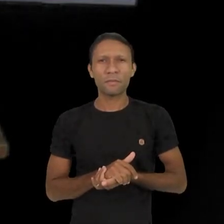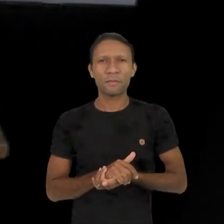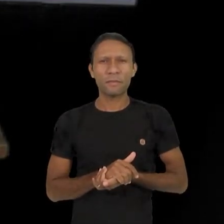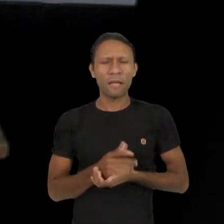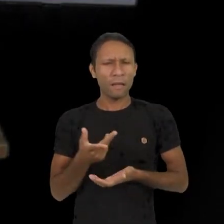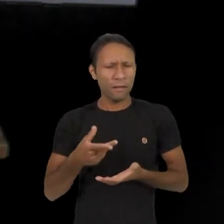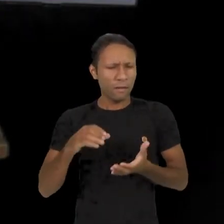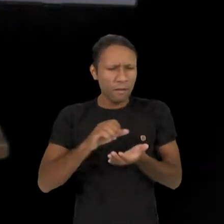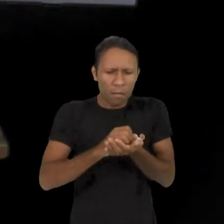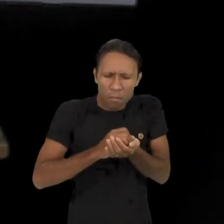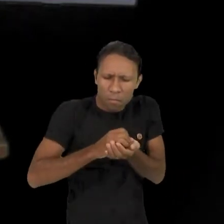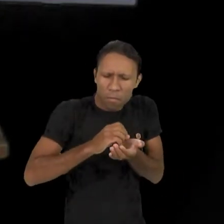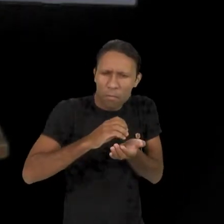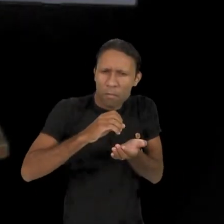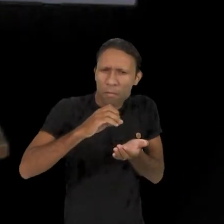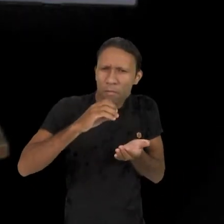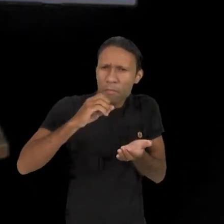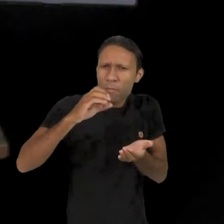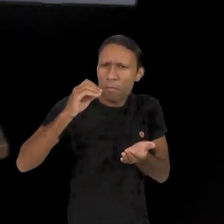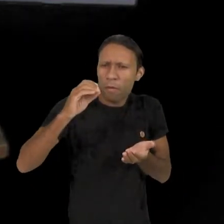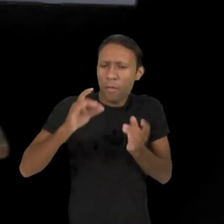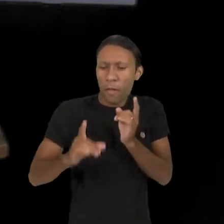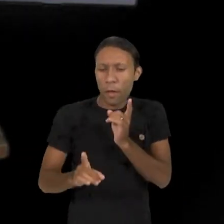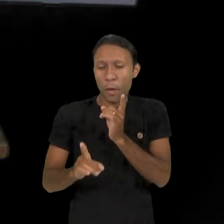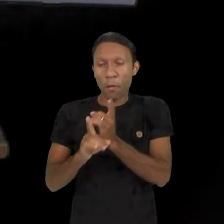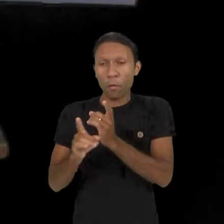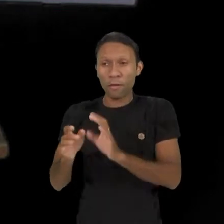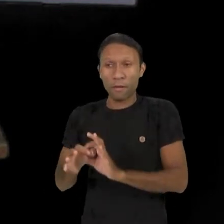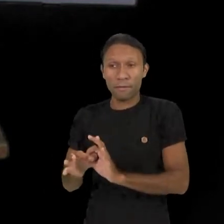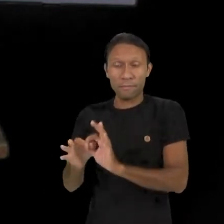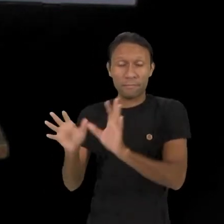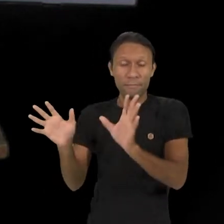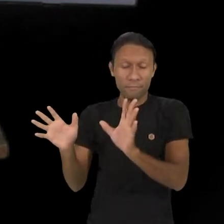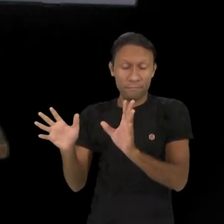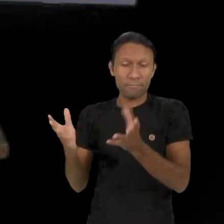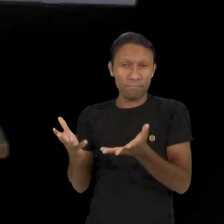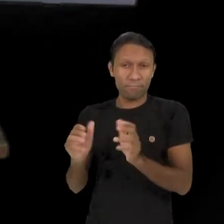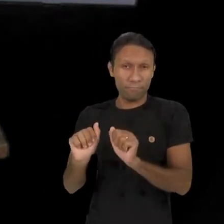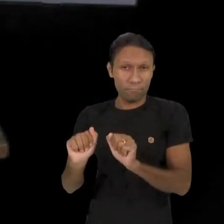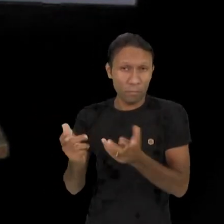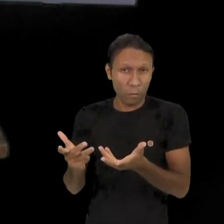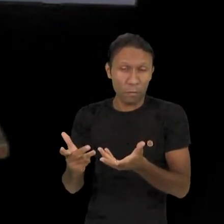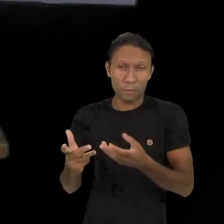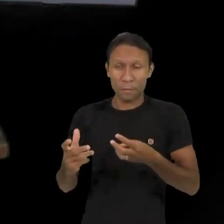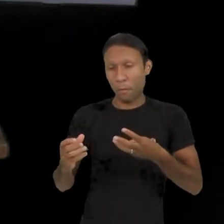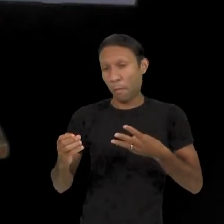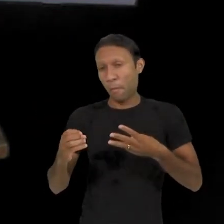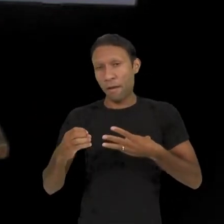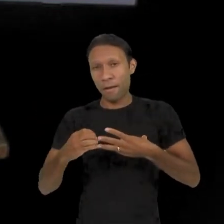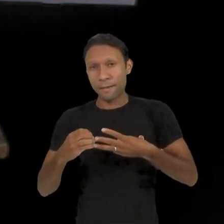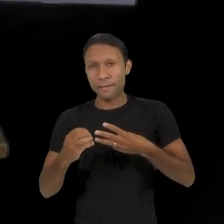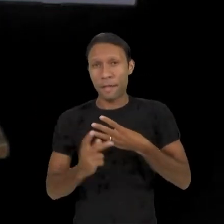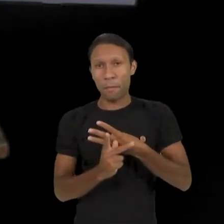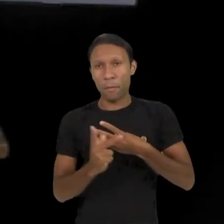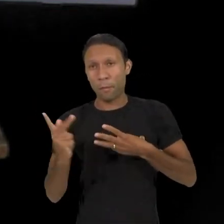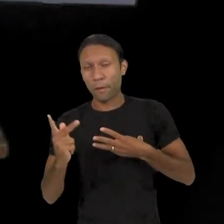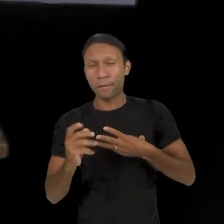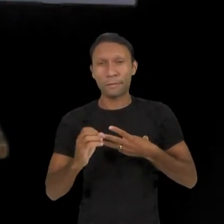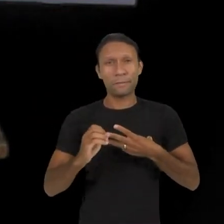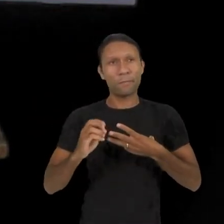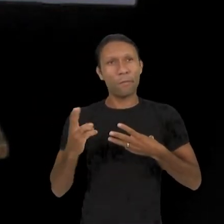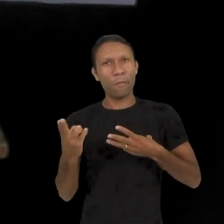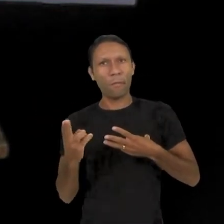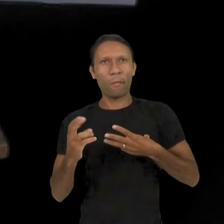esses ribossomos, você pode encontrar eles livres, tá? Seja na célula procarionte, como na célula eucarionte, eles podem